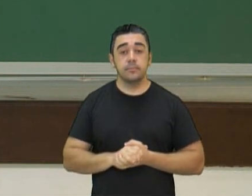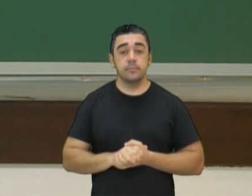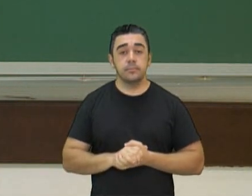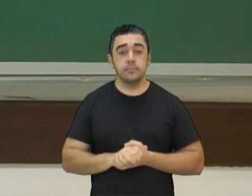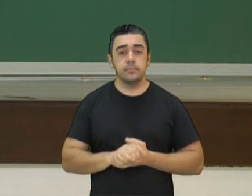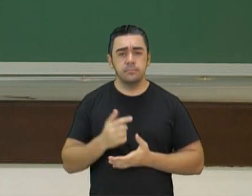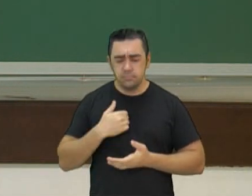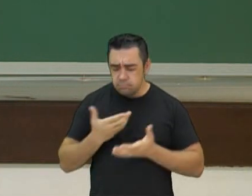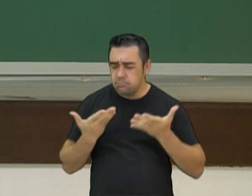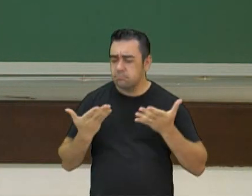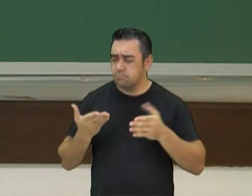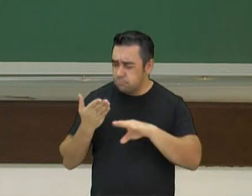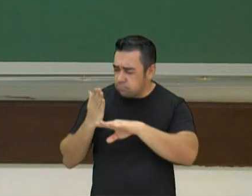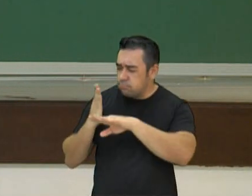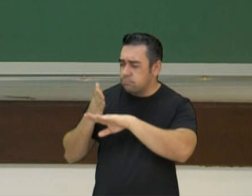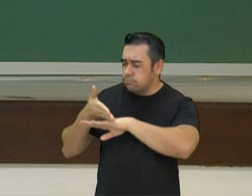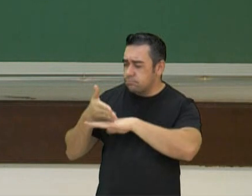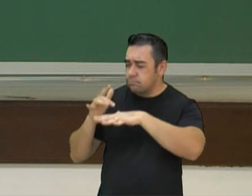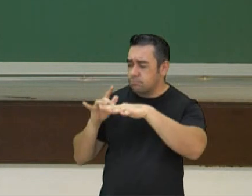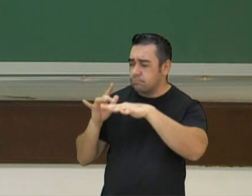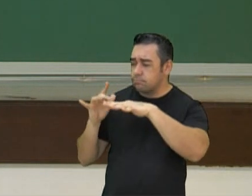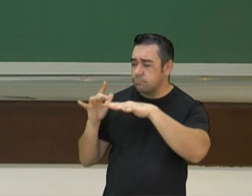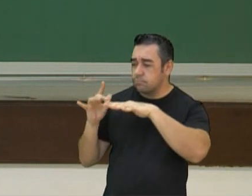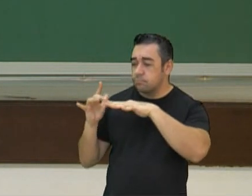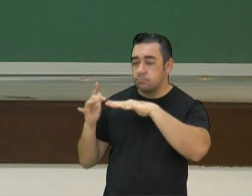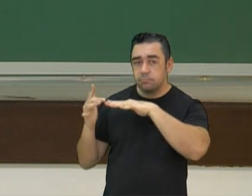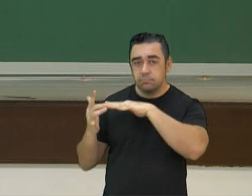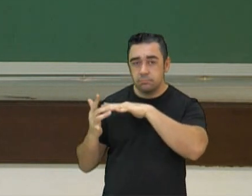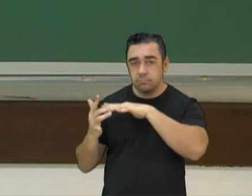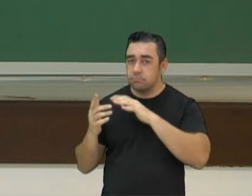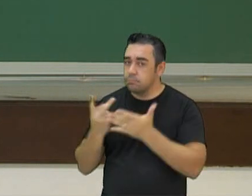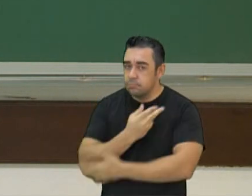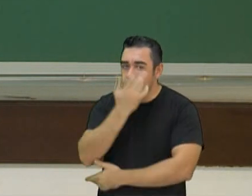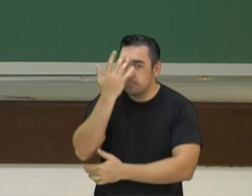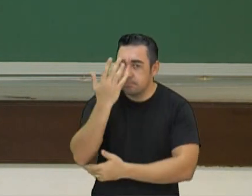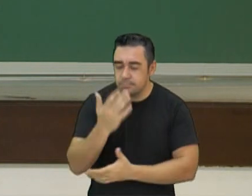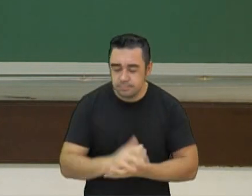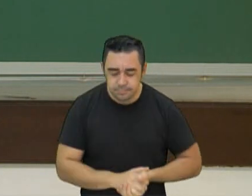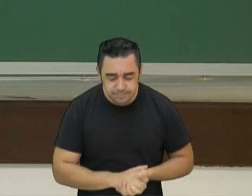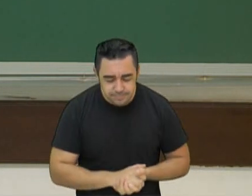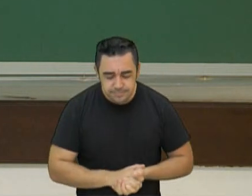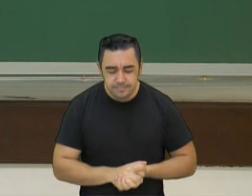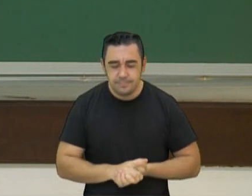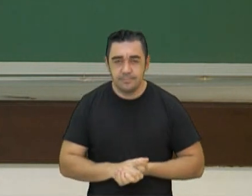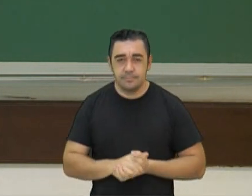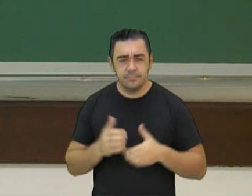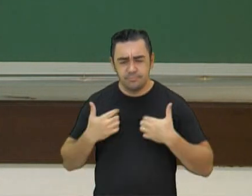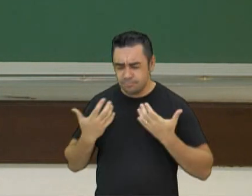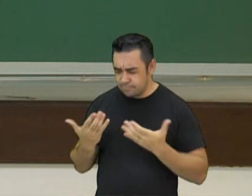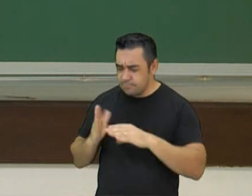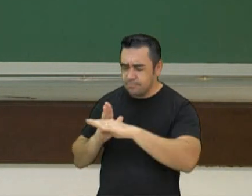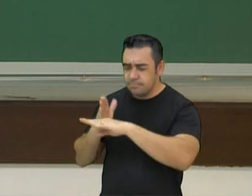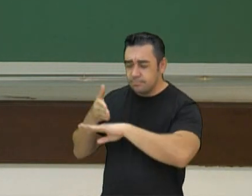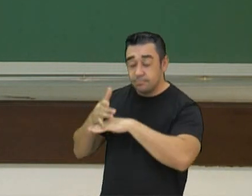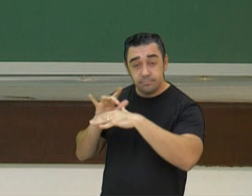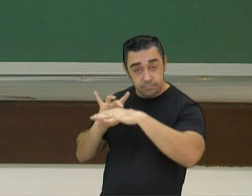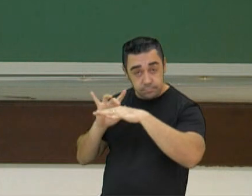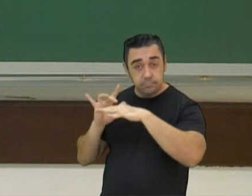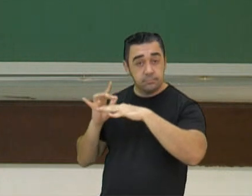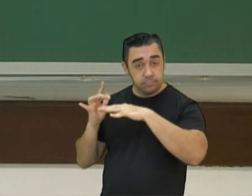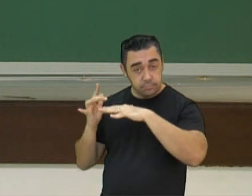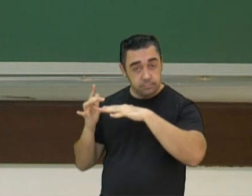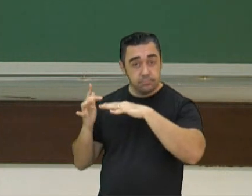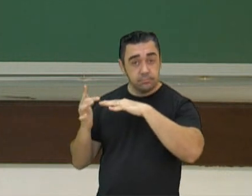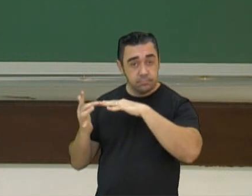Eu quero entrar na rede. Já errei tudo, vamos de novo. Eu quero entrar na